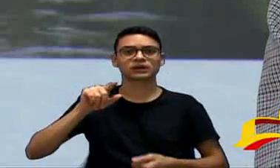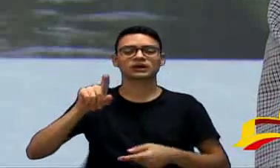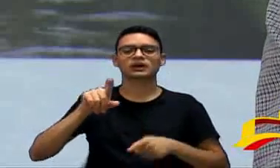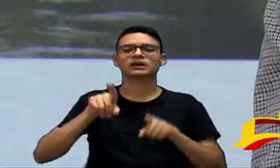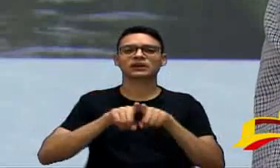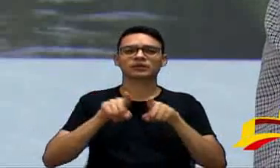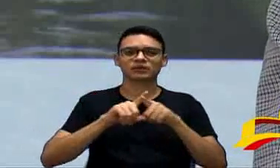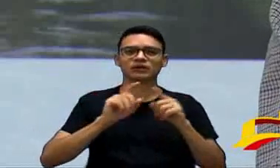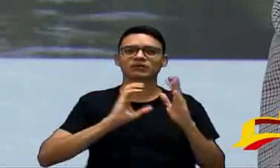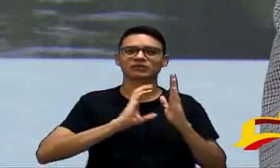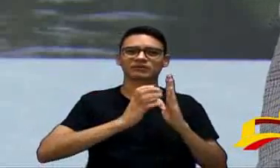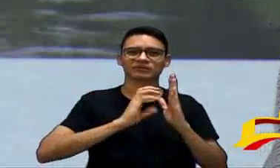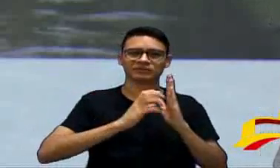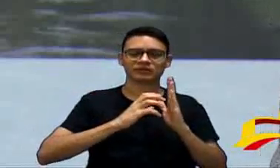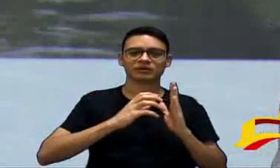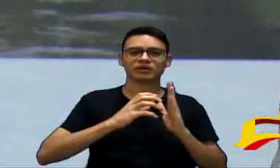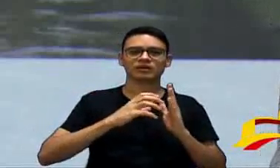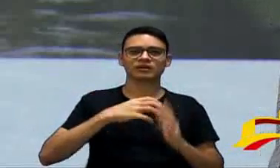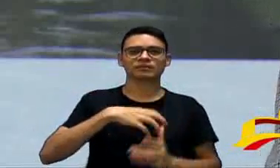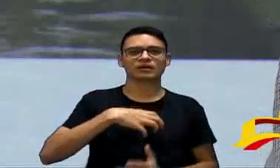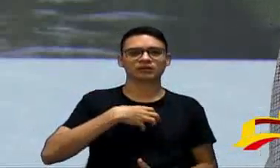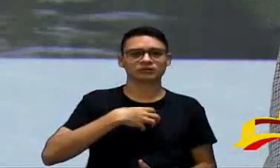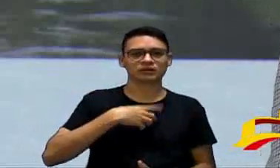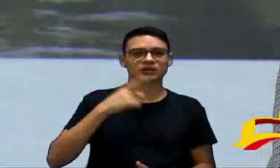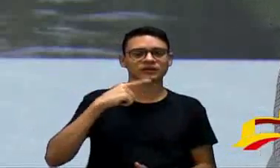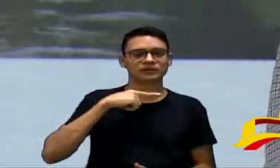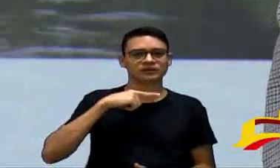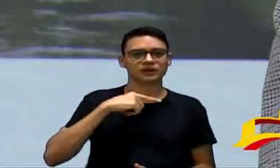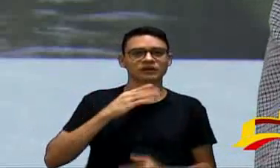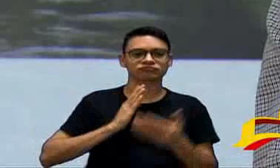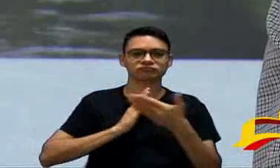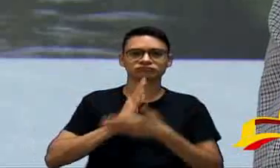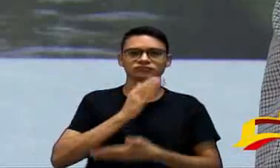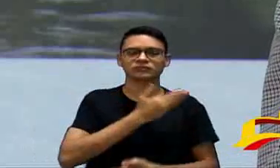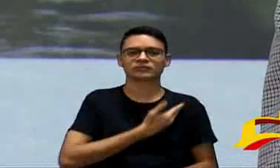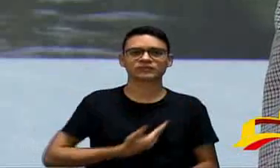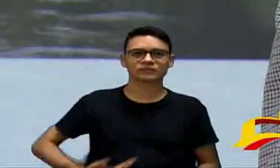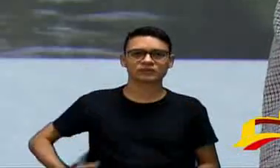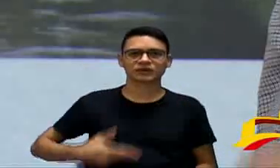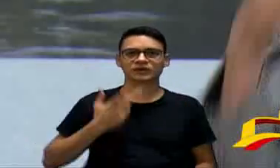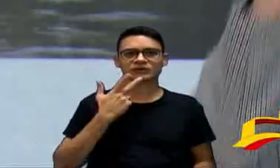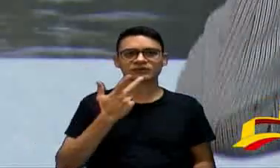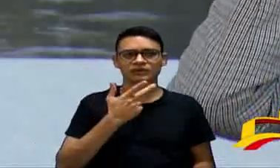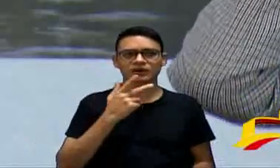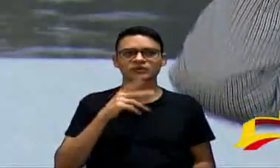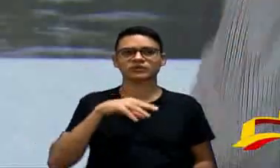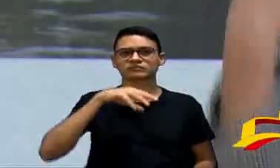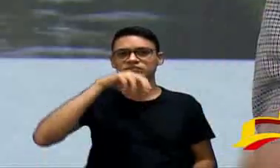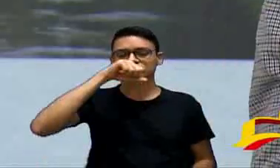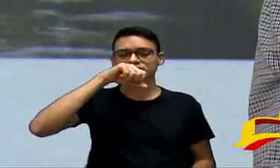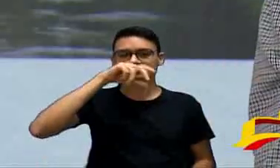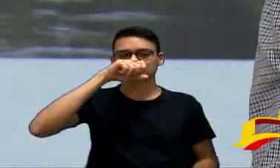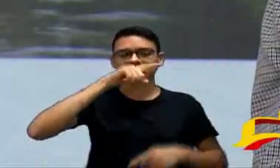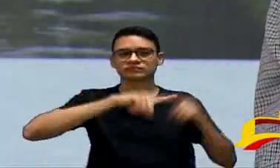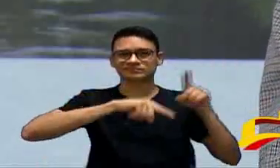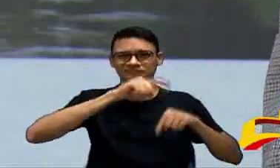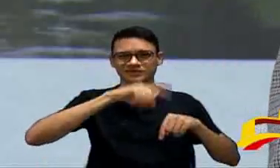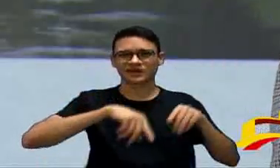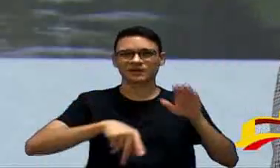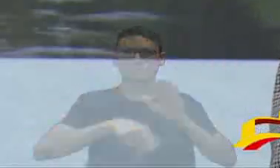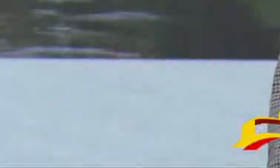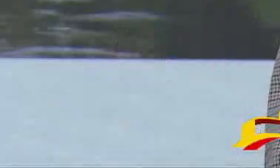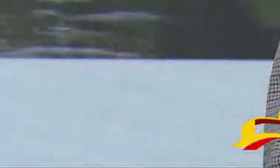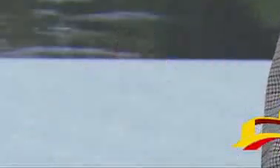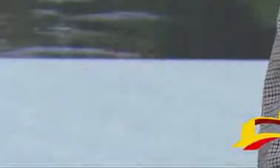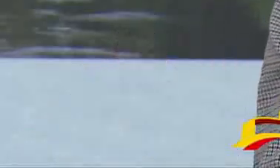PT. Queria colocar para vocês que tem, e fala aqui dos respiradores, que elas foram indiciadas na CPI porque houve atraso na